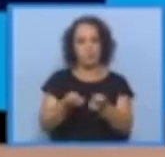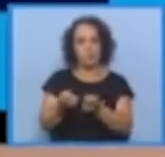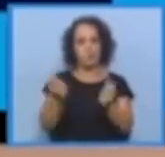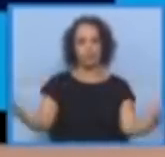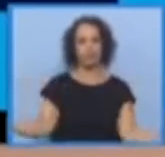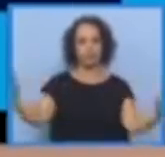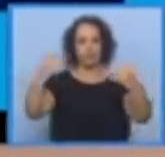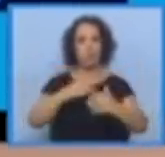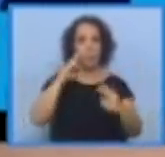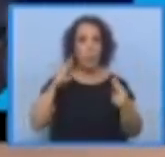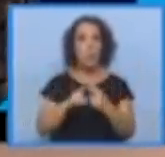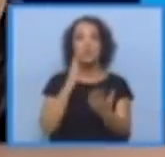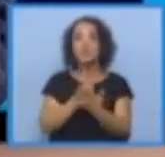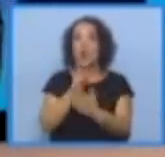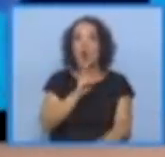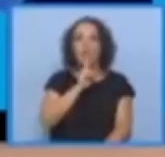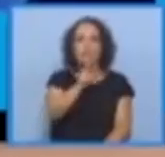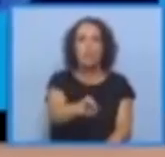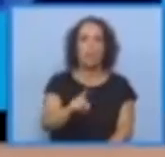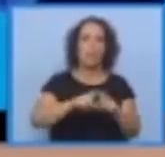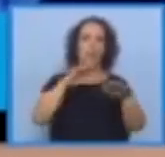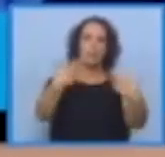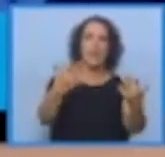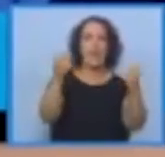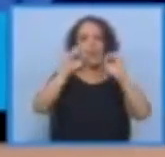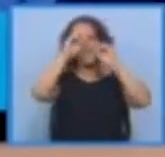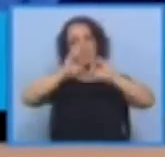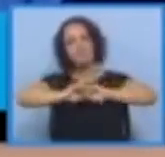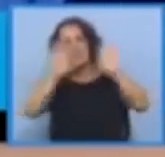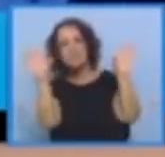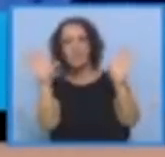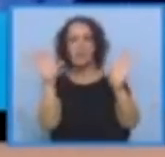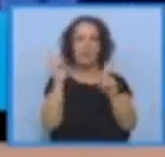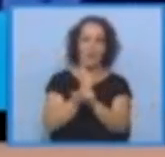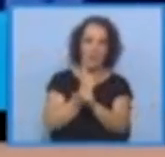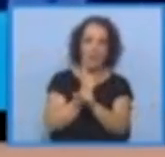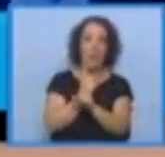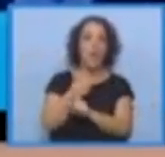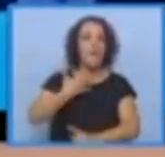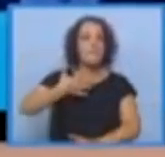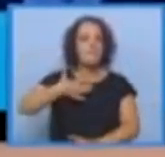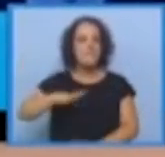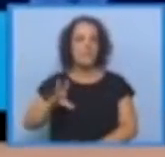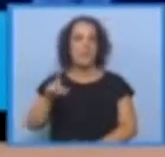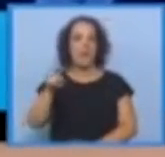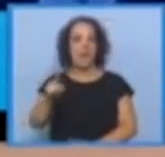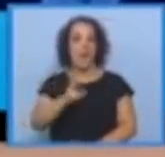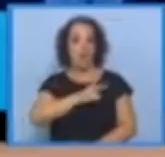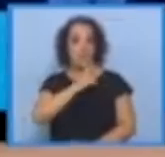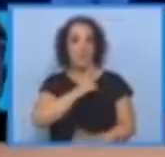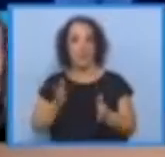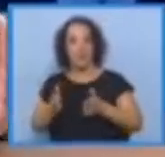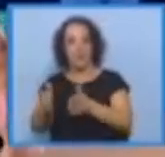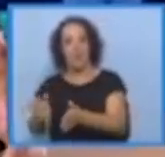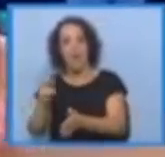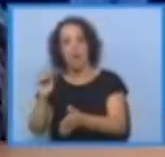às perguntas deles. Mas só para os esclarecer, etc. E a minha ideia era que os universitários fossem para a JUC, os